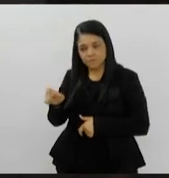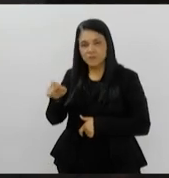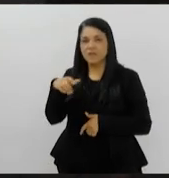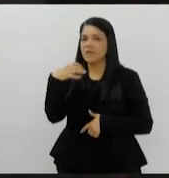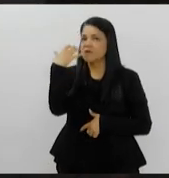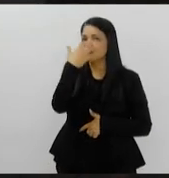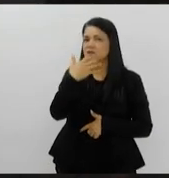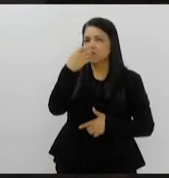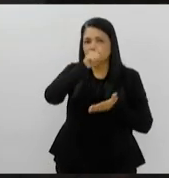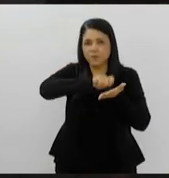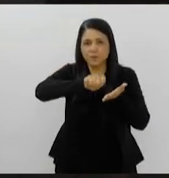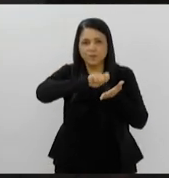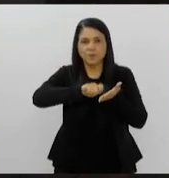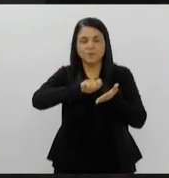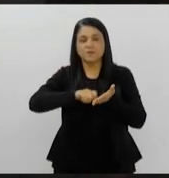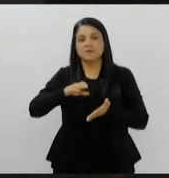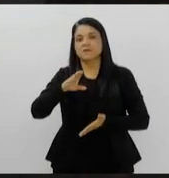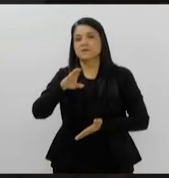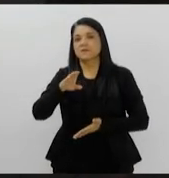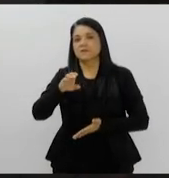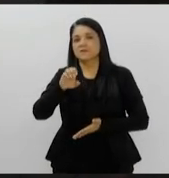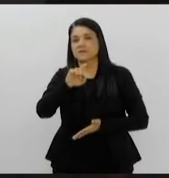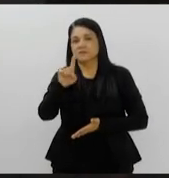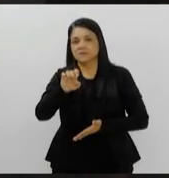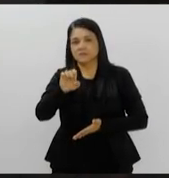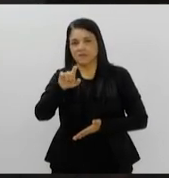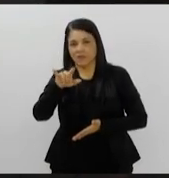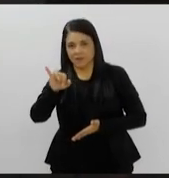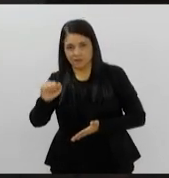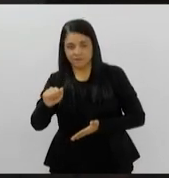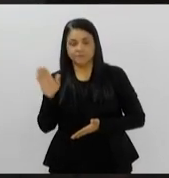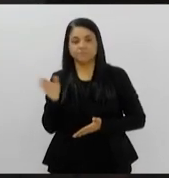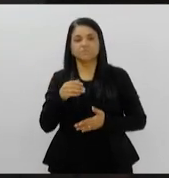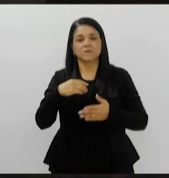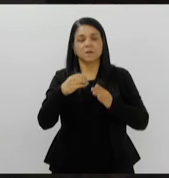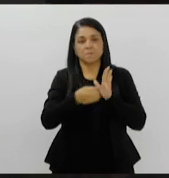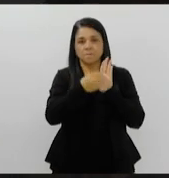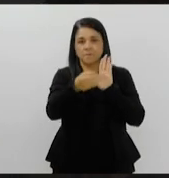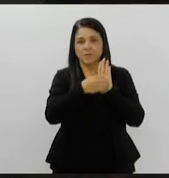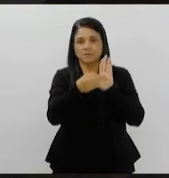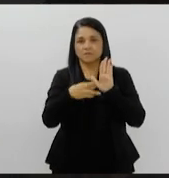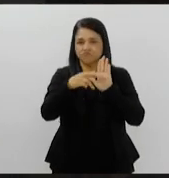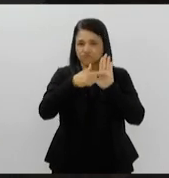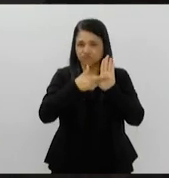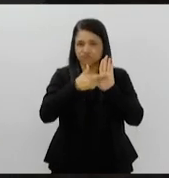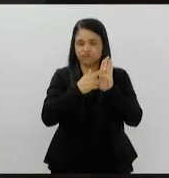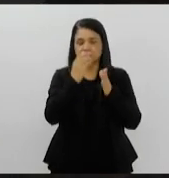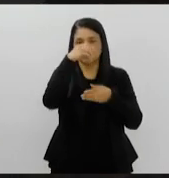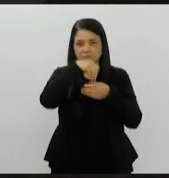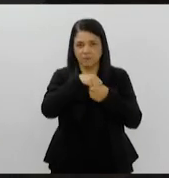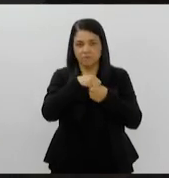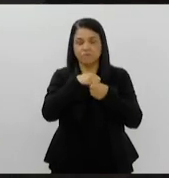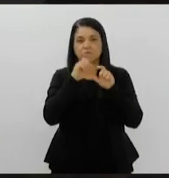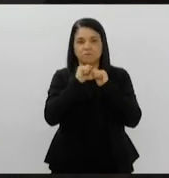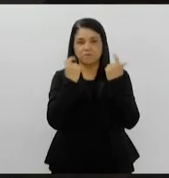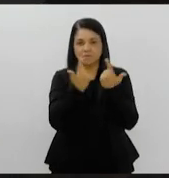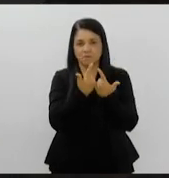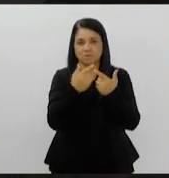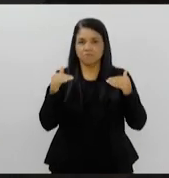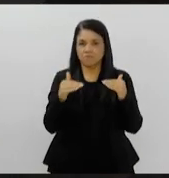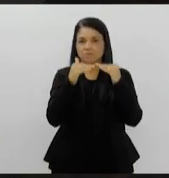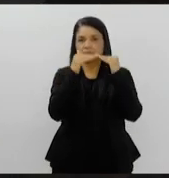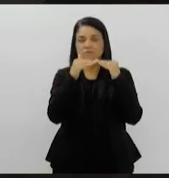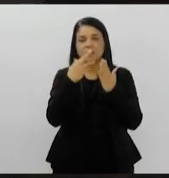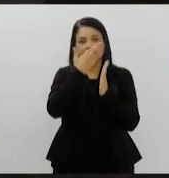cantora e compositora Zélia Duncan. Parecer da Comissão de Normas Internas e Proposições Externas favorável,